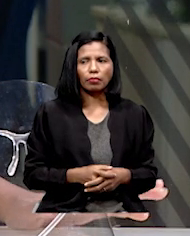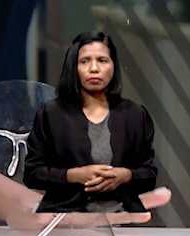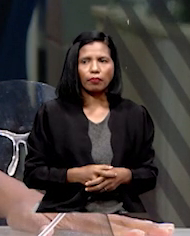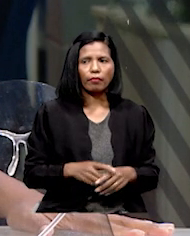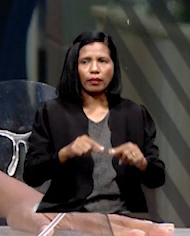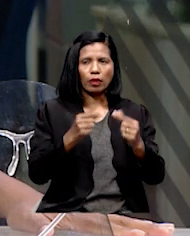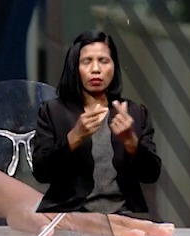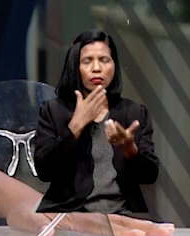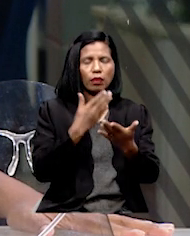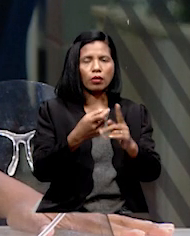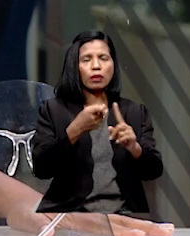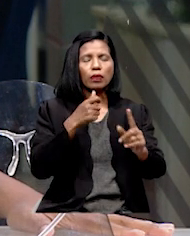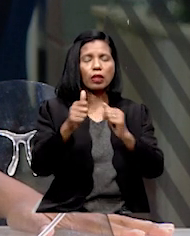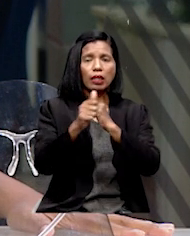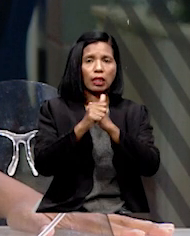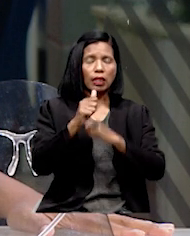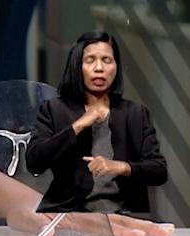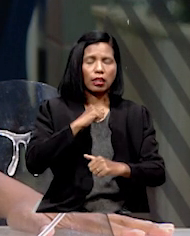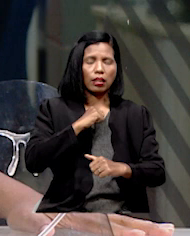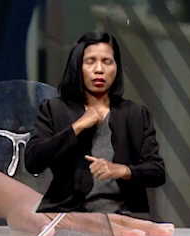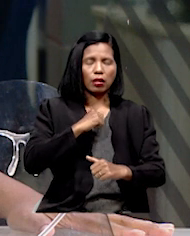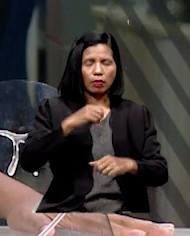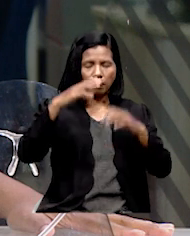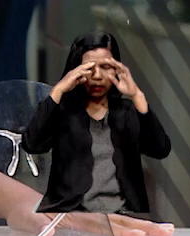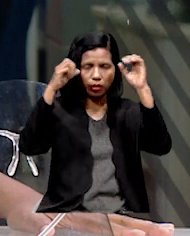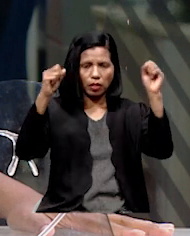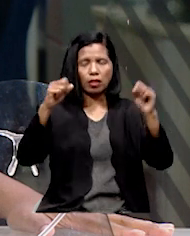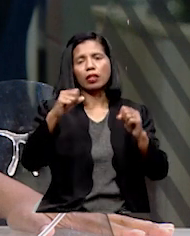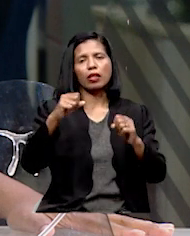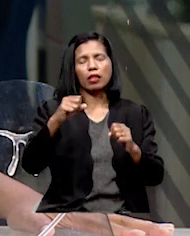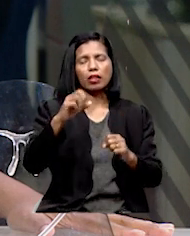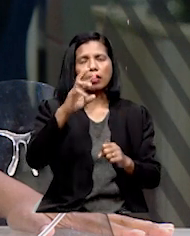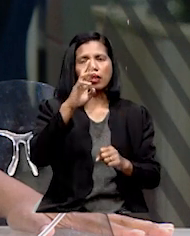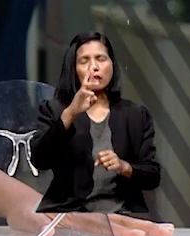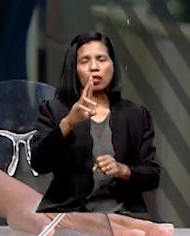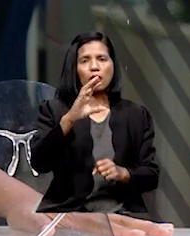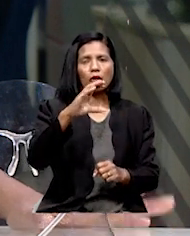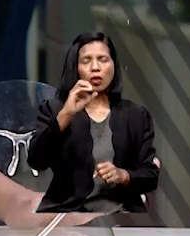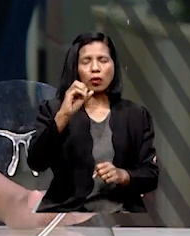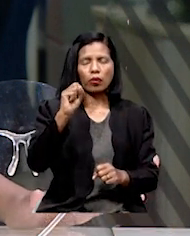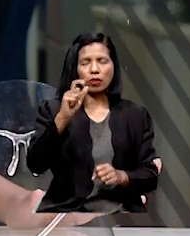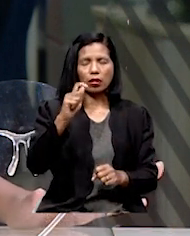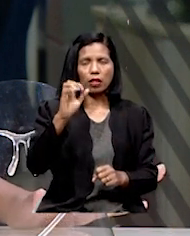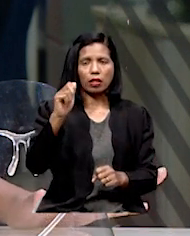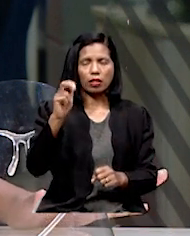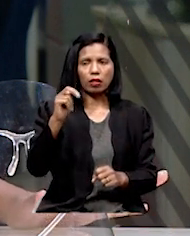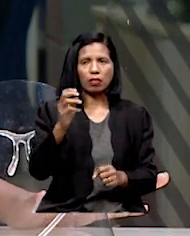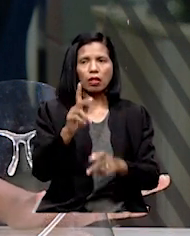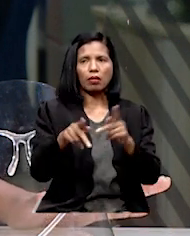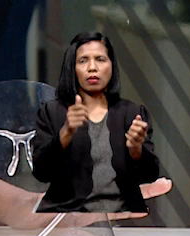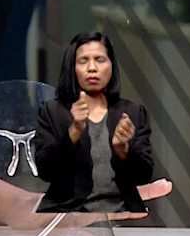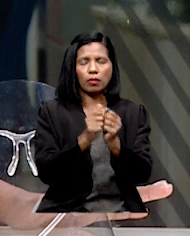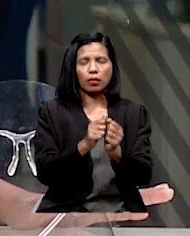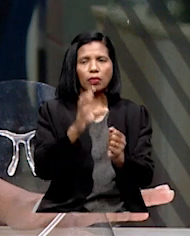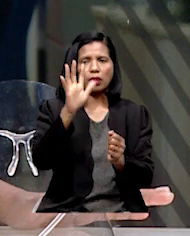E que, por sucesso, o candidato independente e presidente da República, Constâncio Pinto, resiste ao tribunal de recurso ao apoiante Rejon